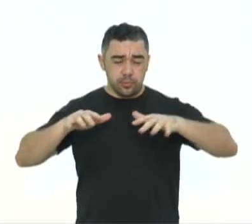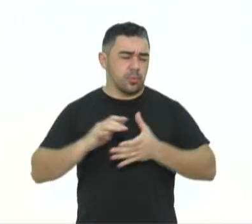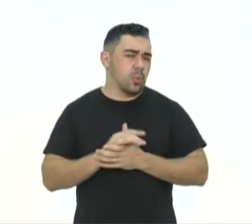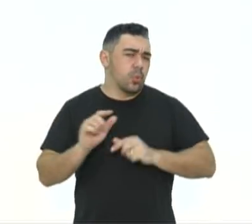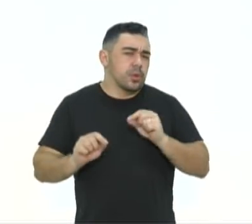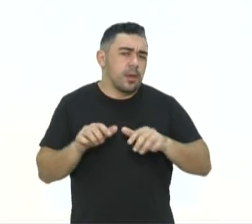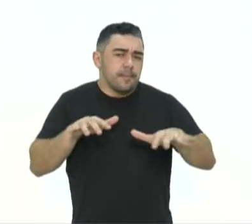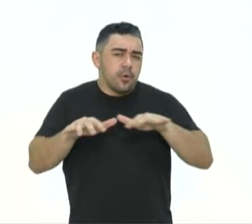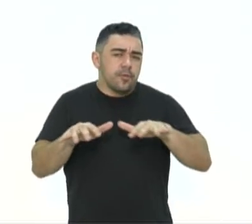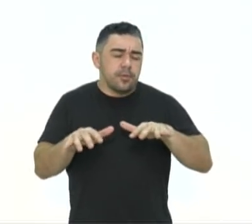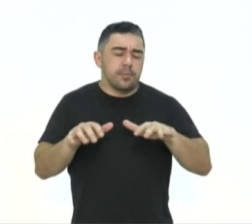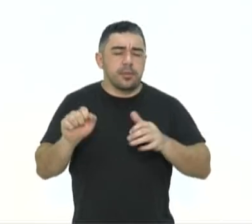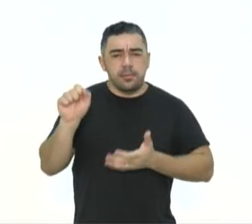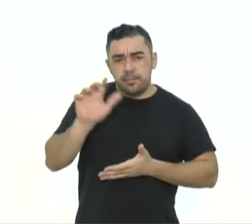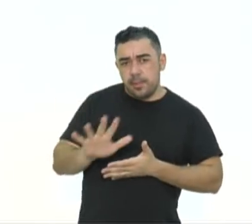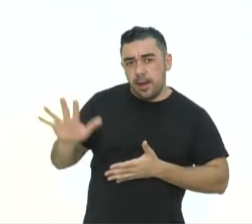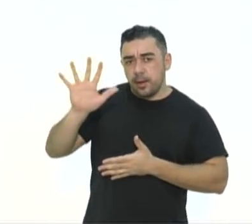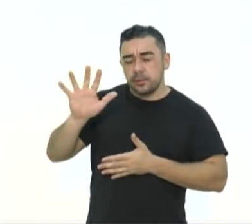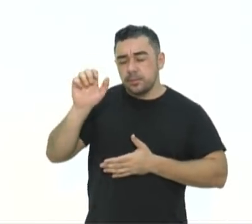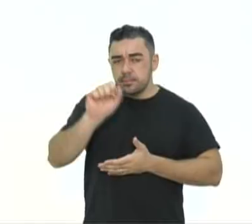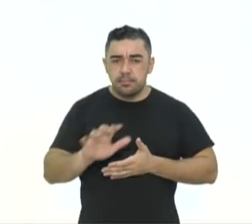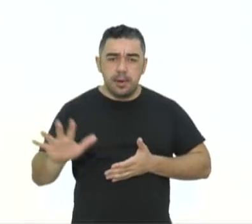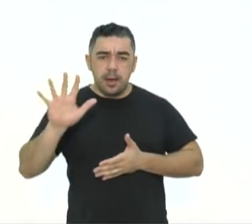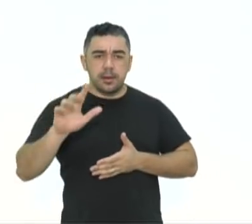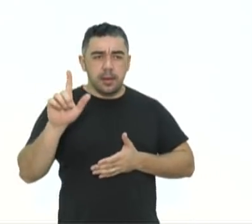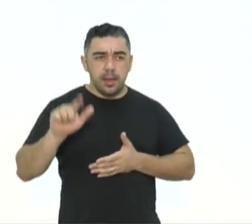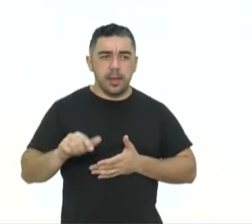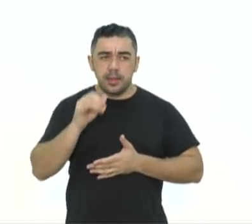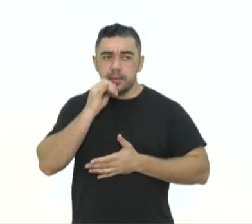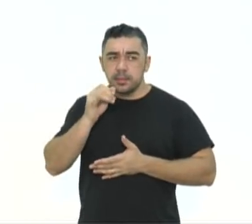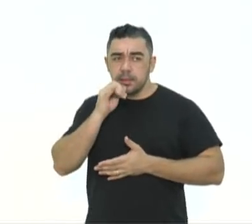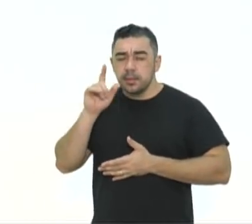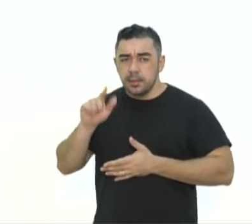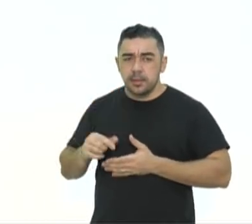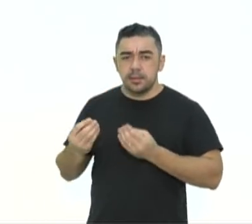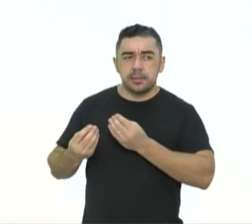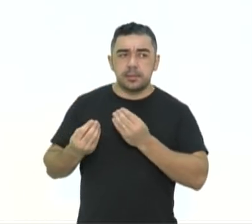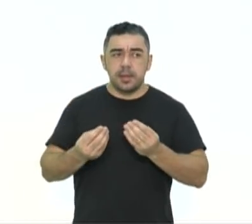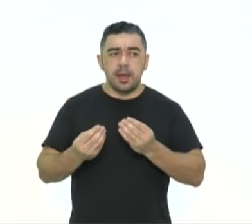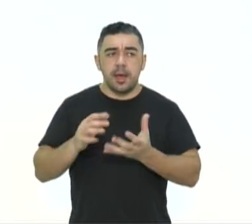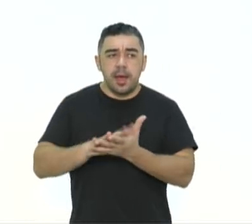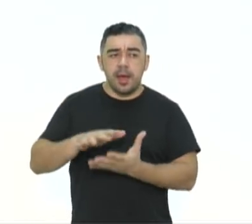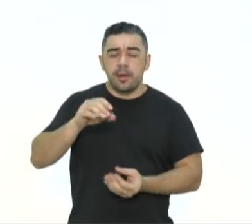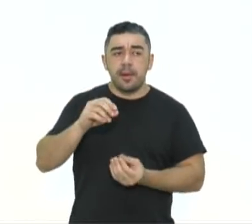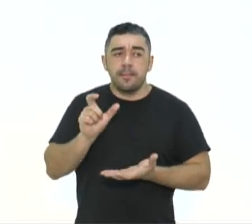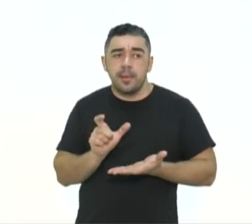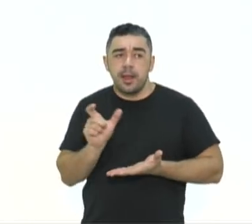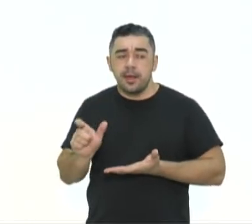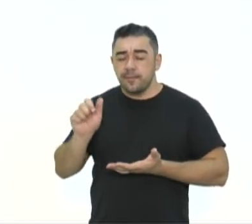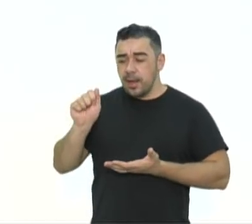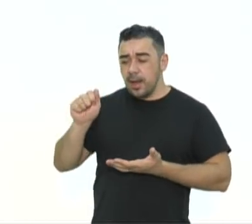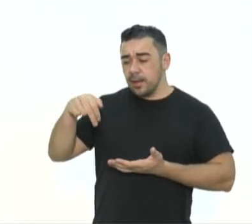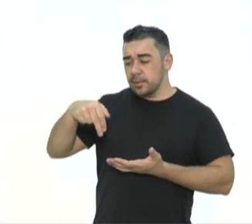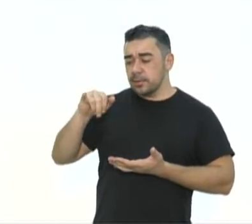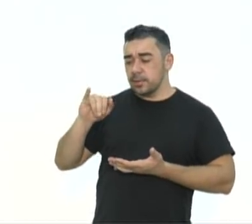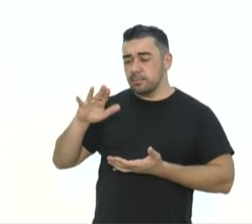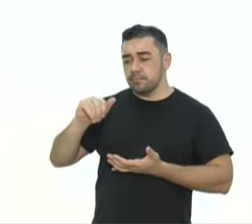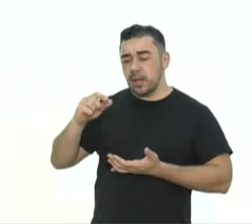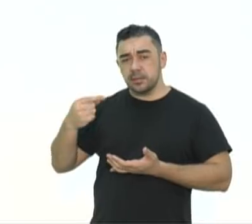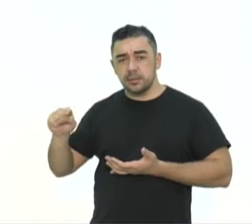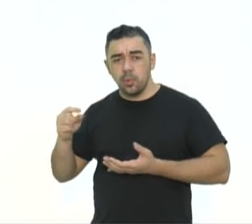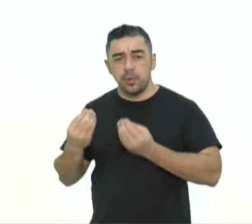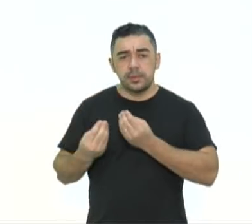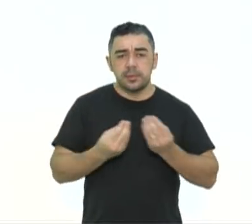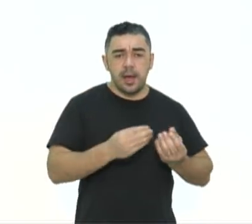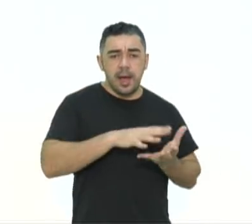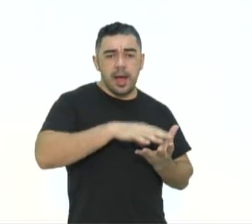às imagens é como dar-lhe uma alma. A palavra animação nasceu com esse sentido, o de dar